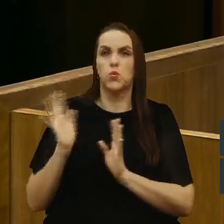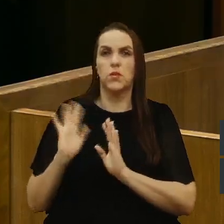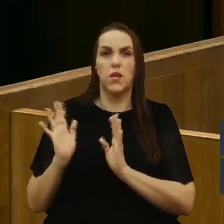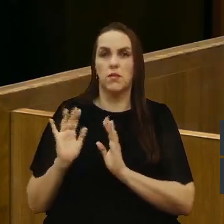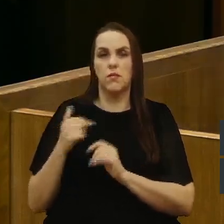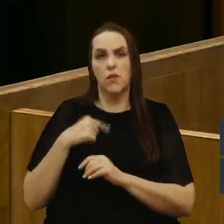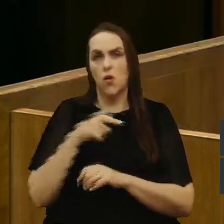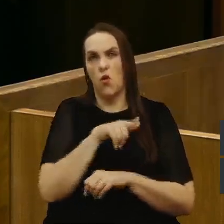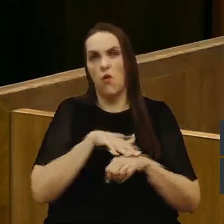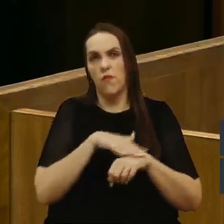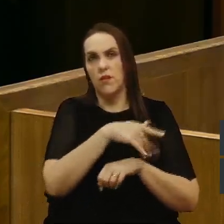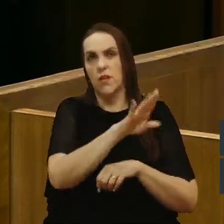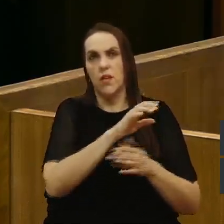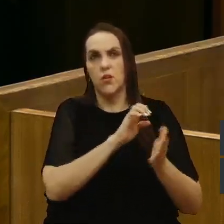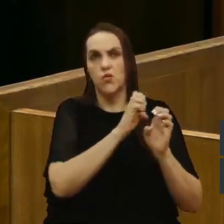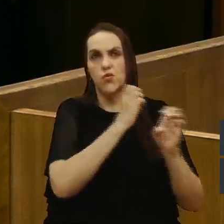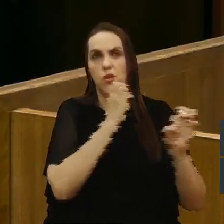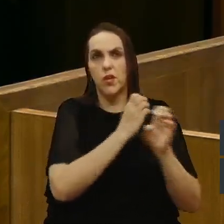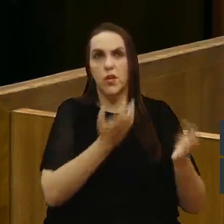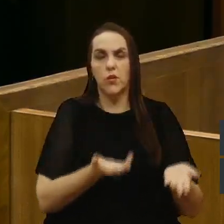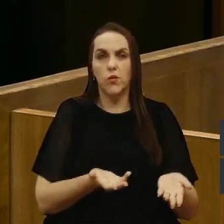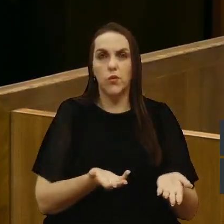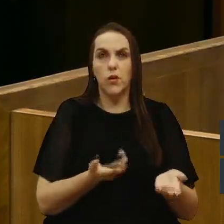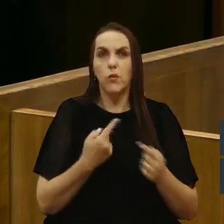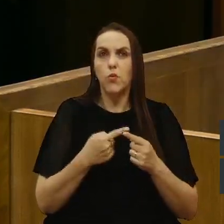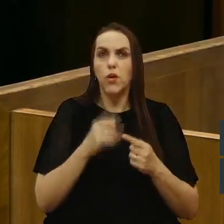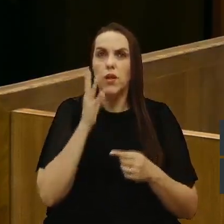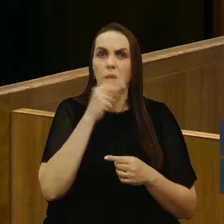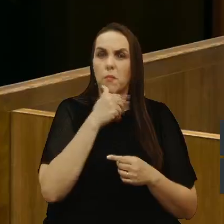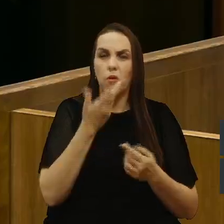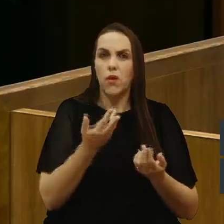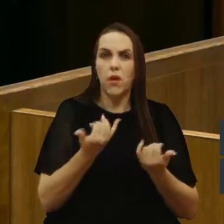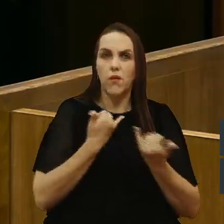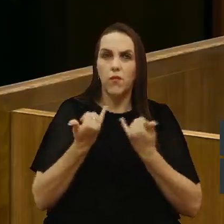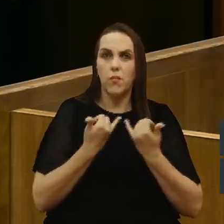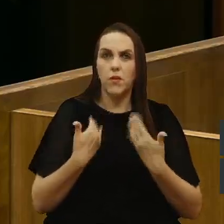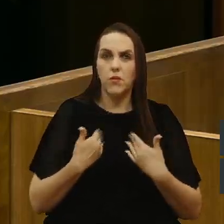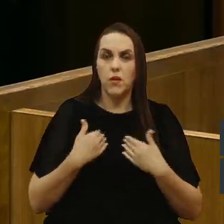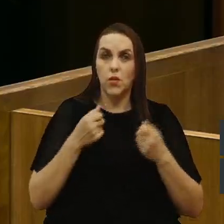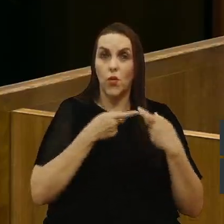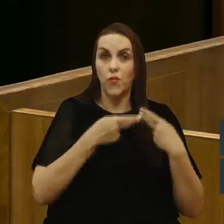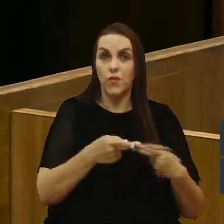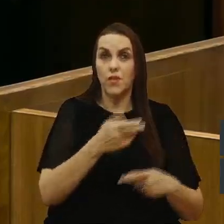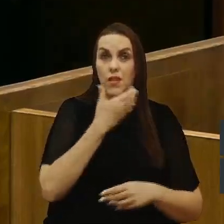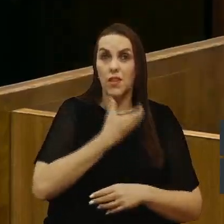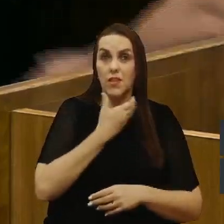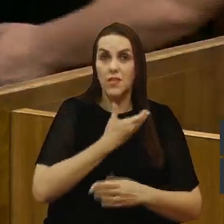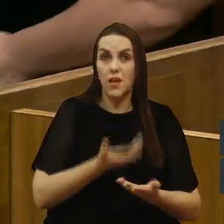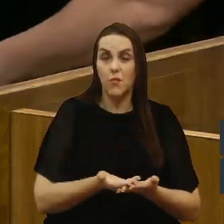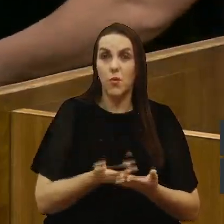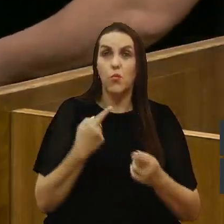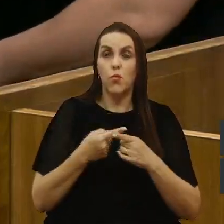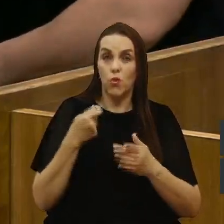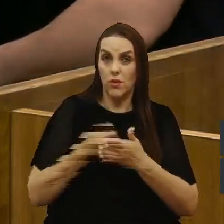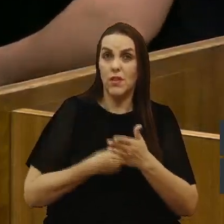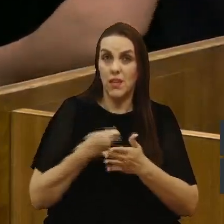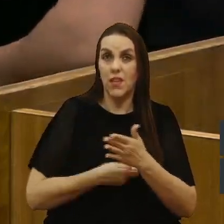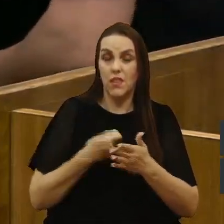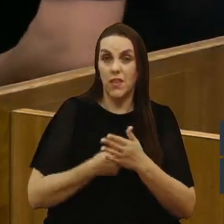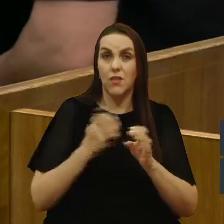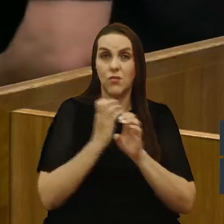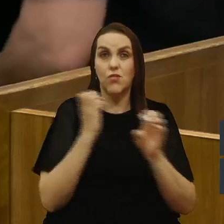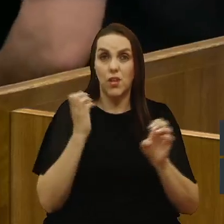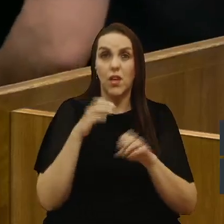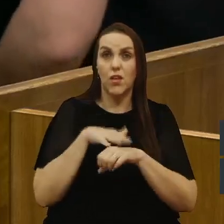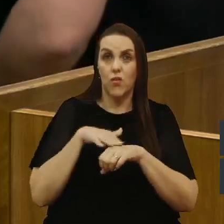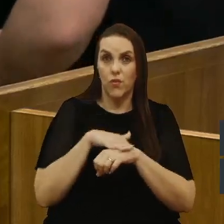que demora tanto esse pedido de informação para vir para cá, né? Se a nossa visita foi lá em dezembro. Porque eu tentei falar com o engenheiro Walter e a gente